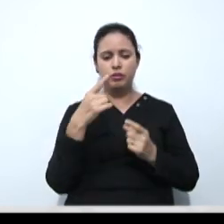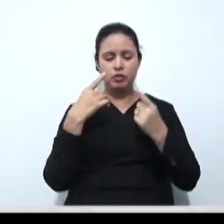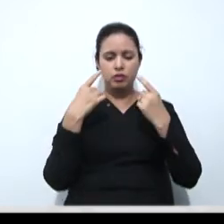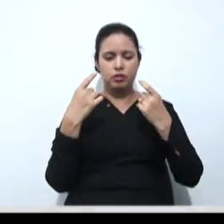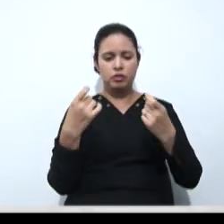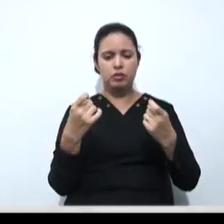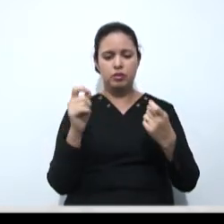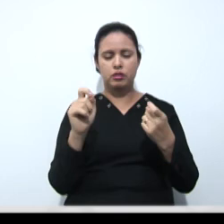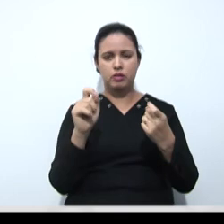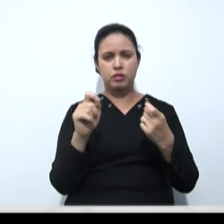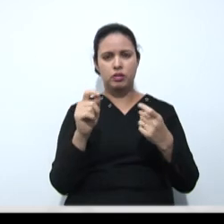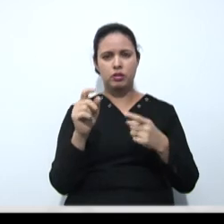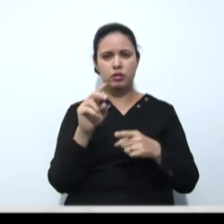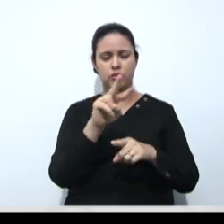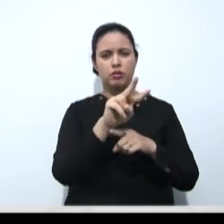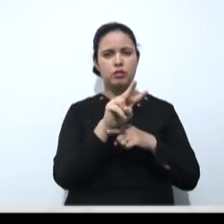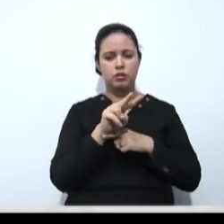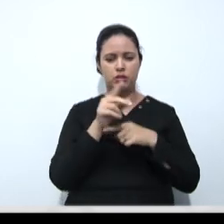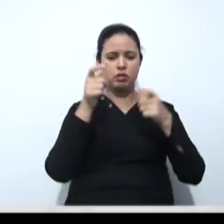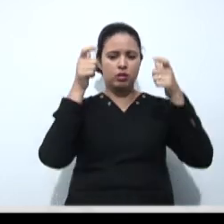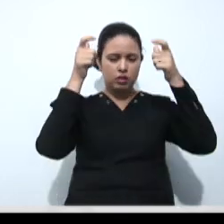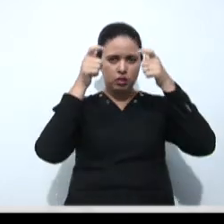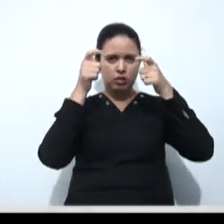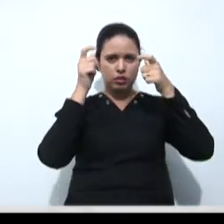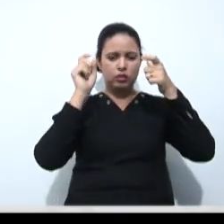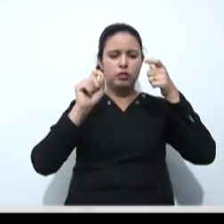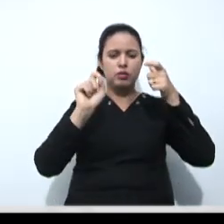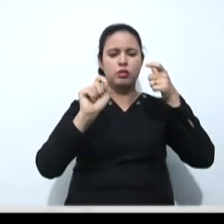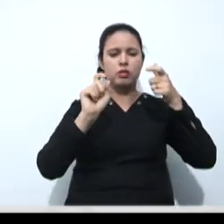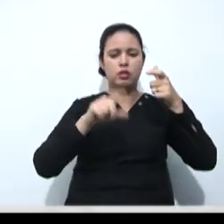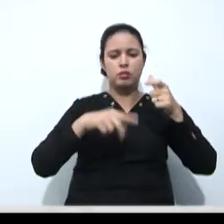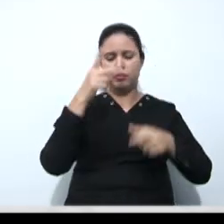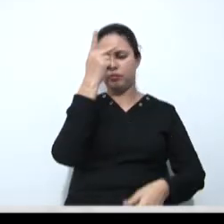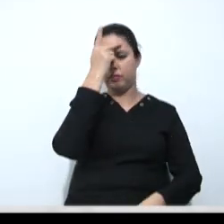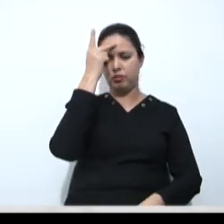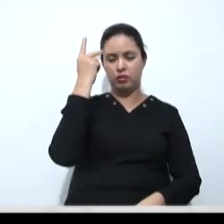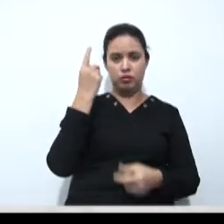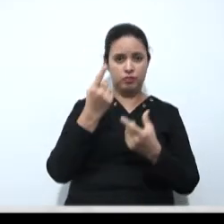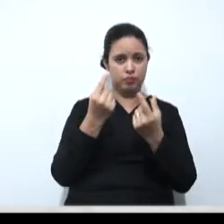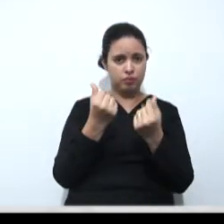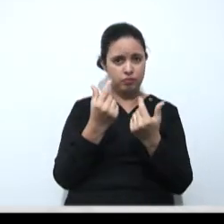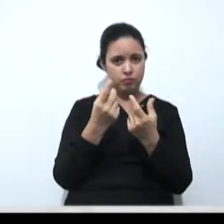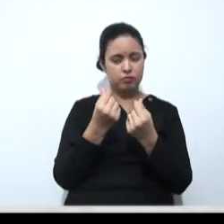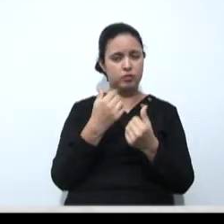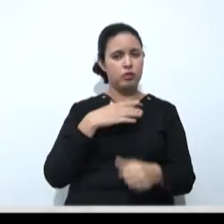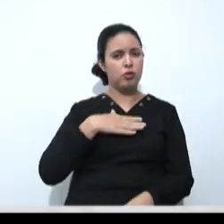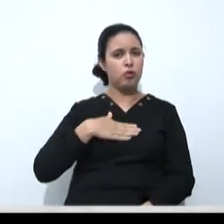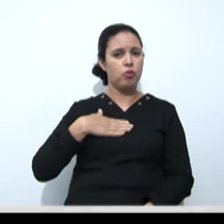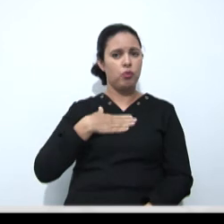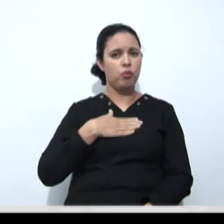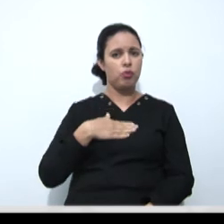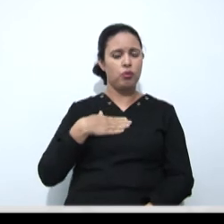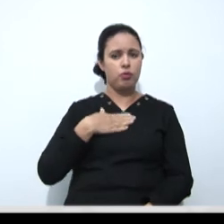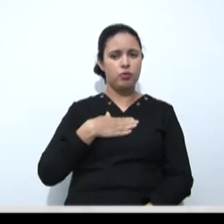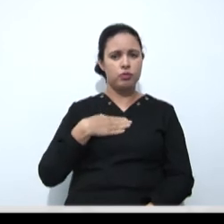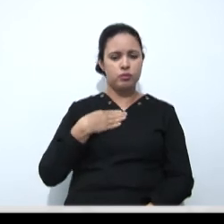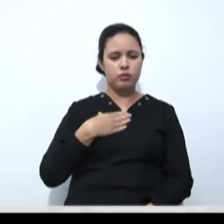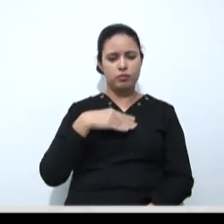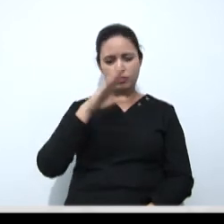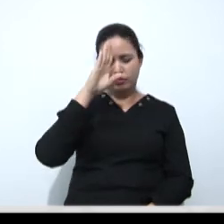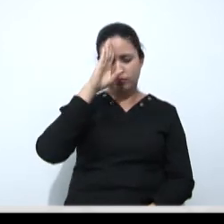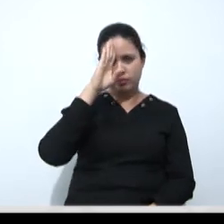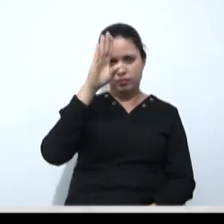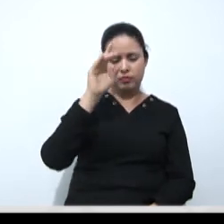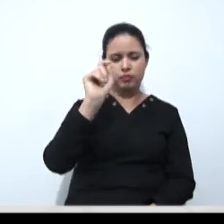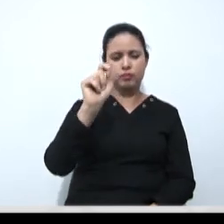investidor anjo. O investidor anjo são pessoas que têm capital e que gostam de investir,